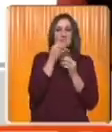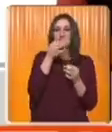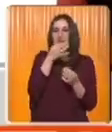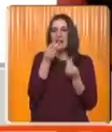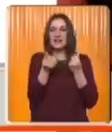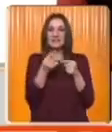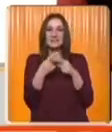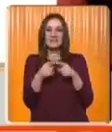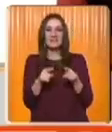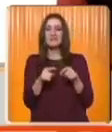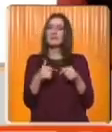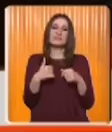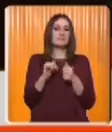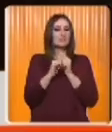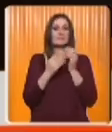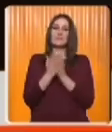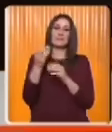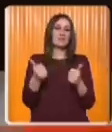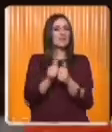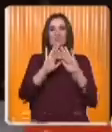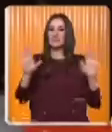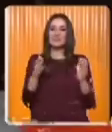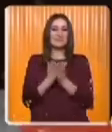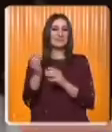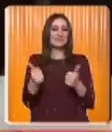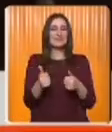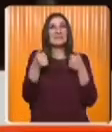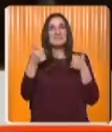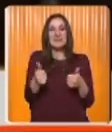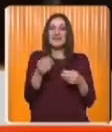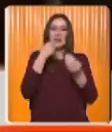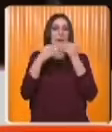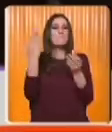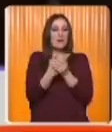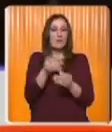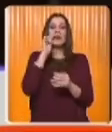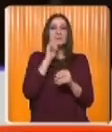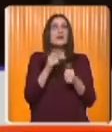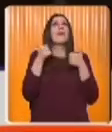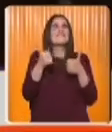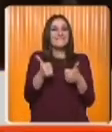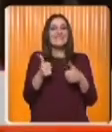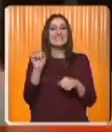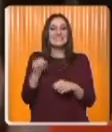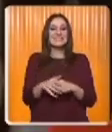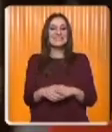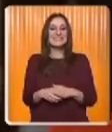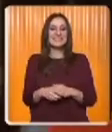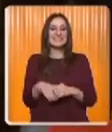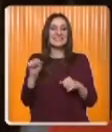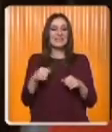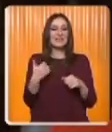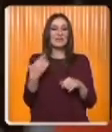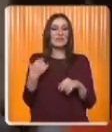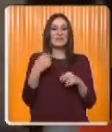fala, por exemplo. Não, está a correr bem. Está tudo a correr bem? Está tudo a correr bem, graças a Deus. E agora já come pão? Já, graças a Deus. Eu